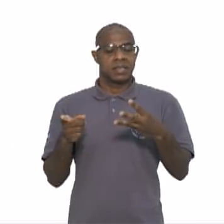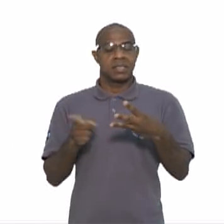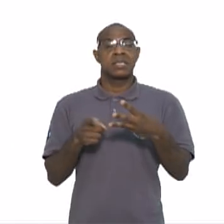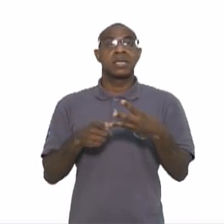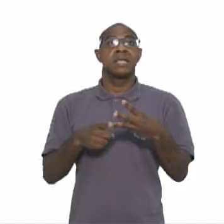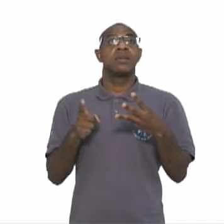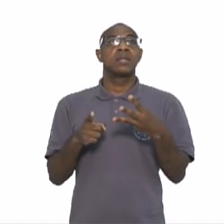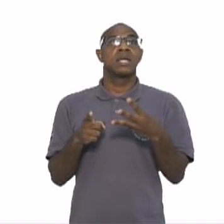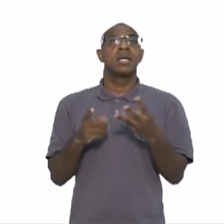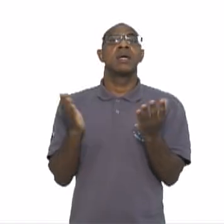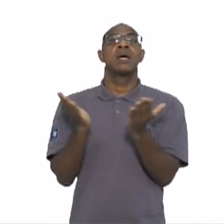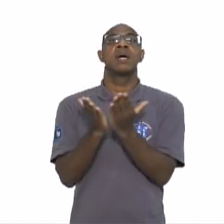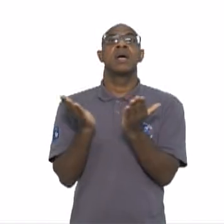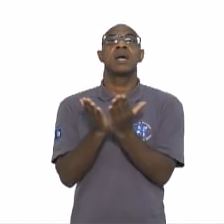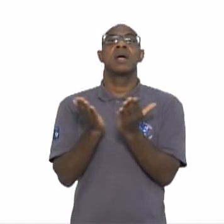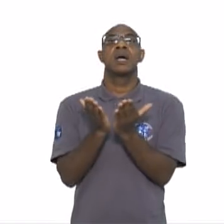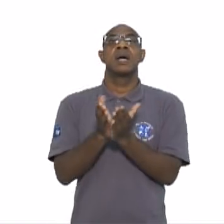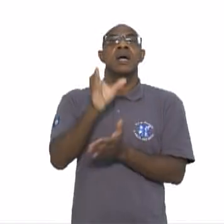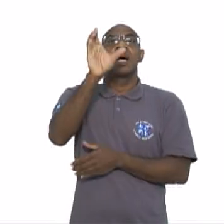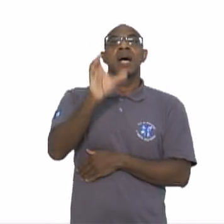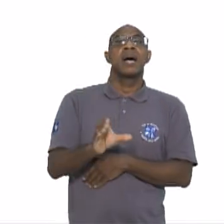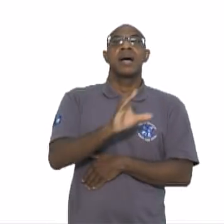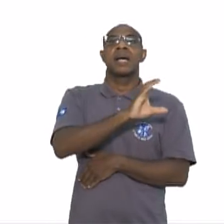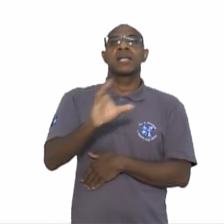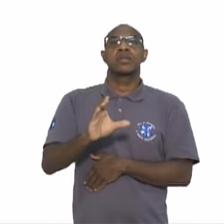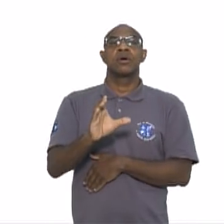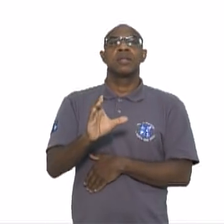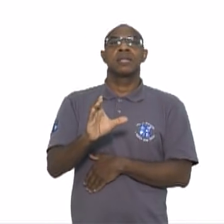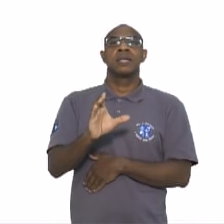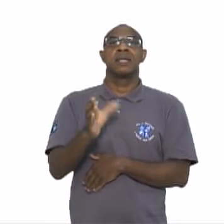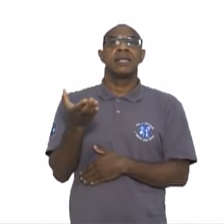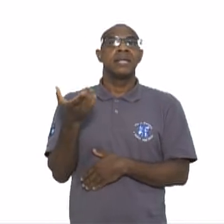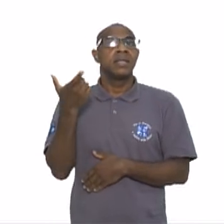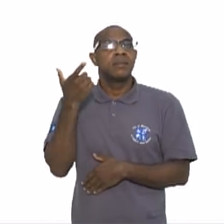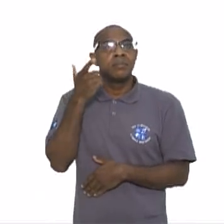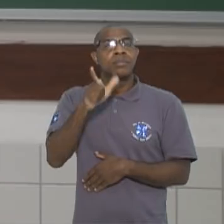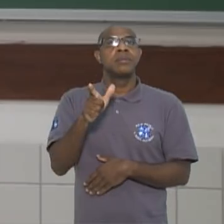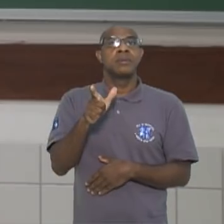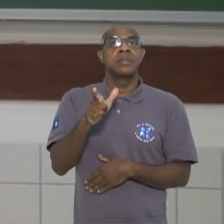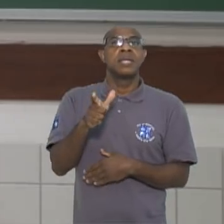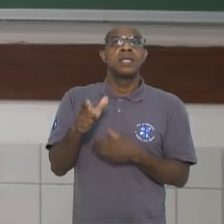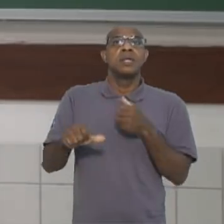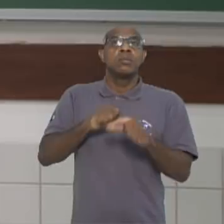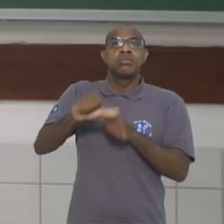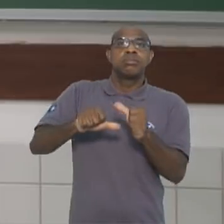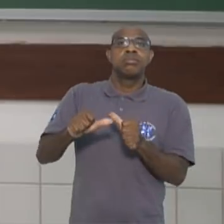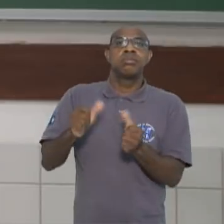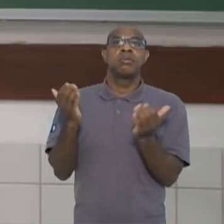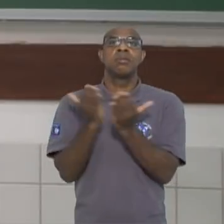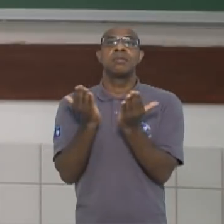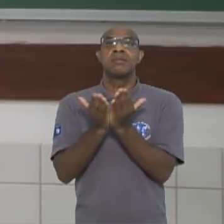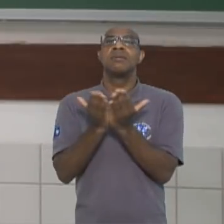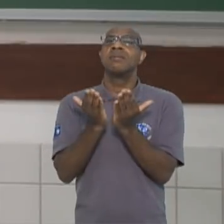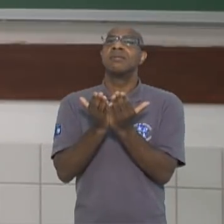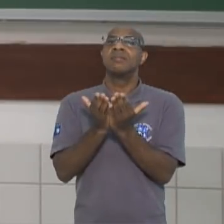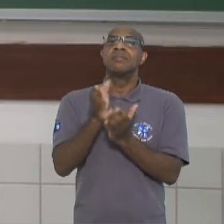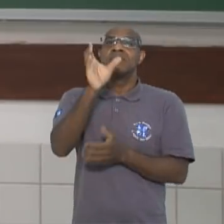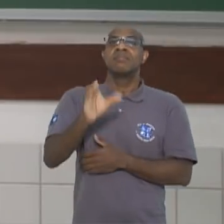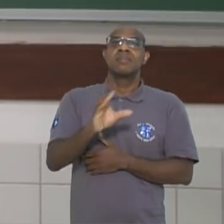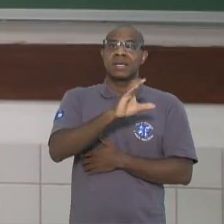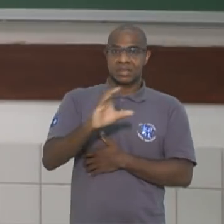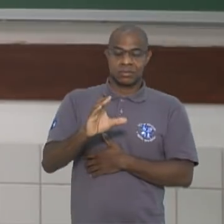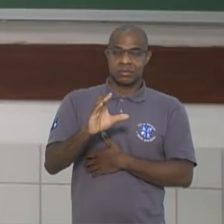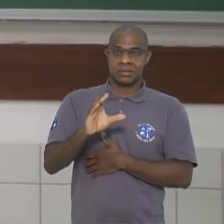forma significativa a sociedade que se formaria dali em diante. A gente tem que pensar que a sociedade medieval ela é